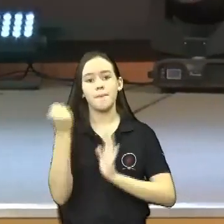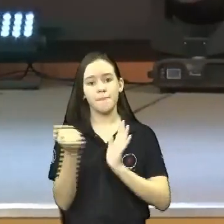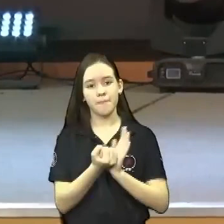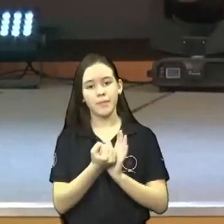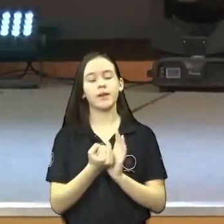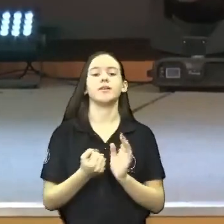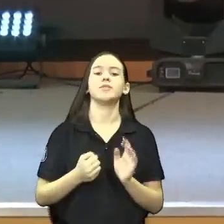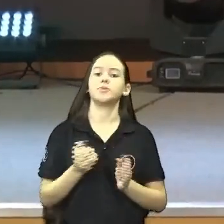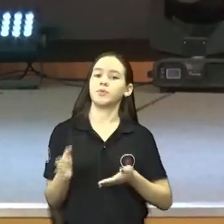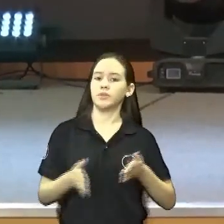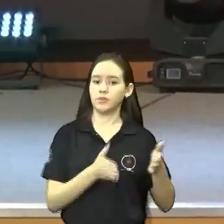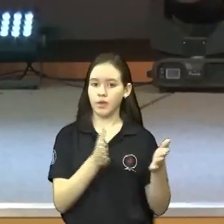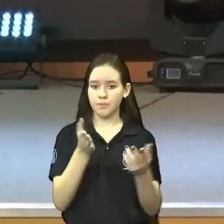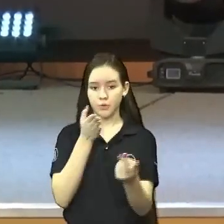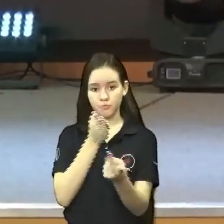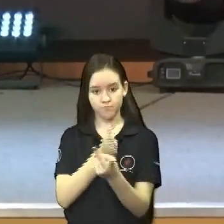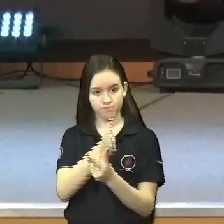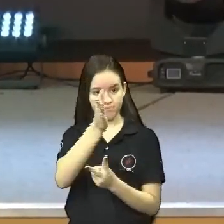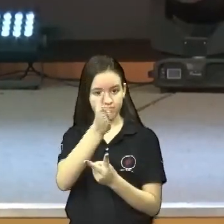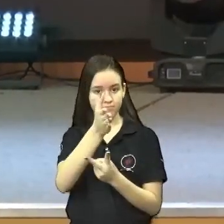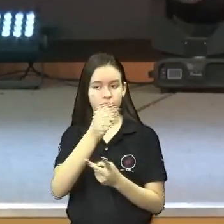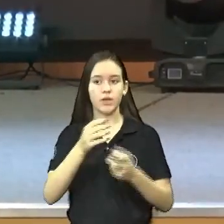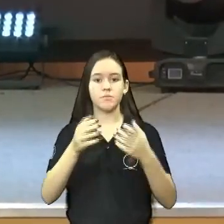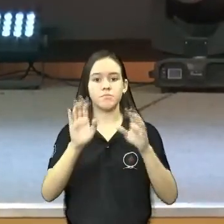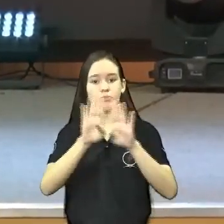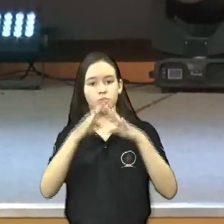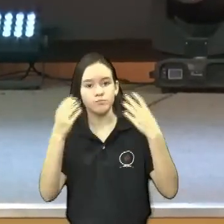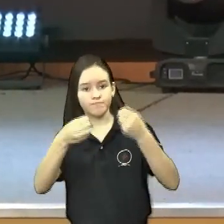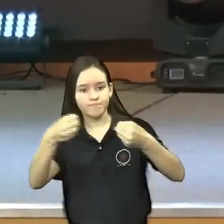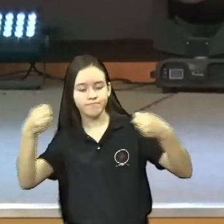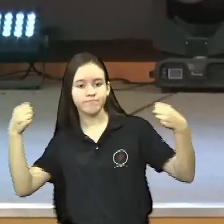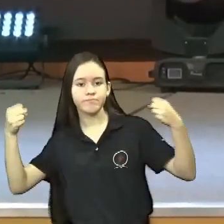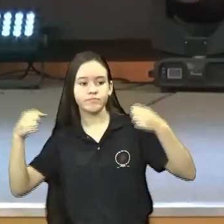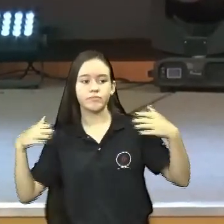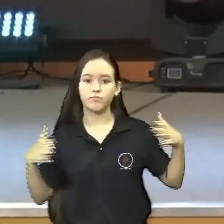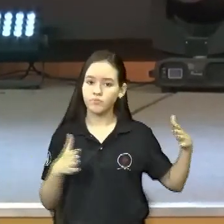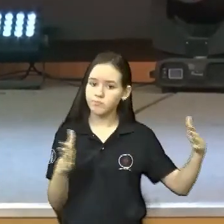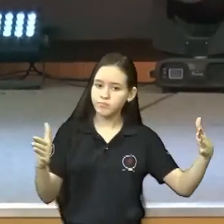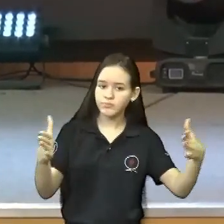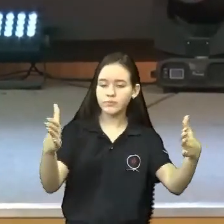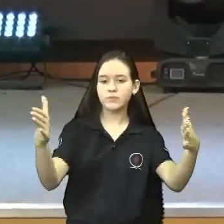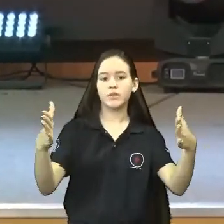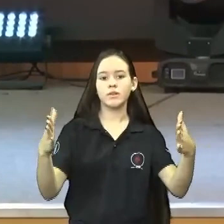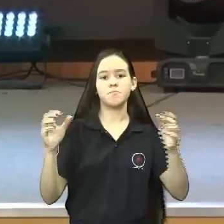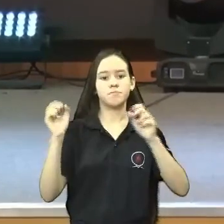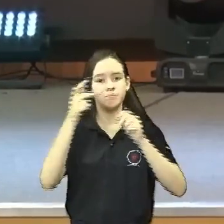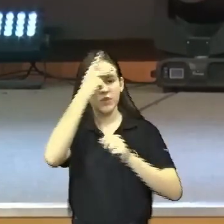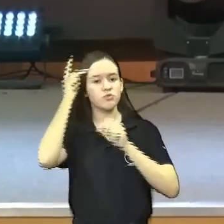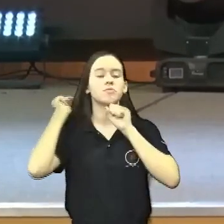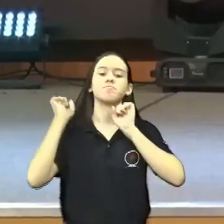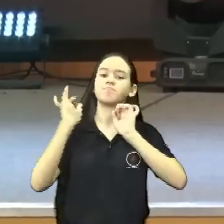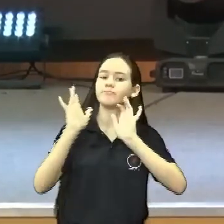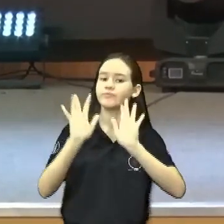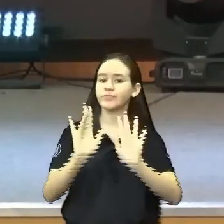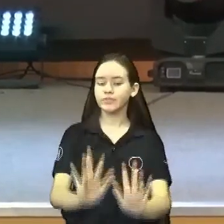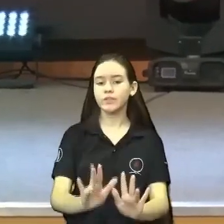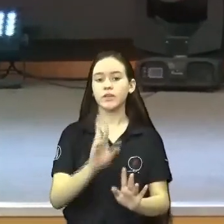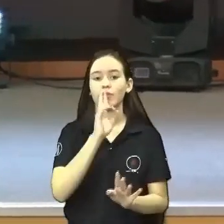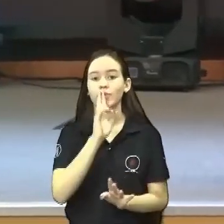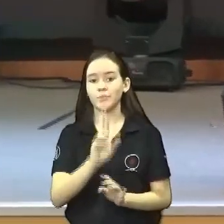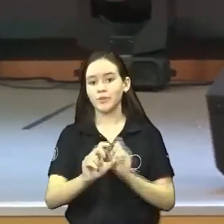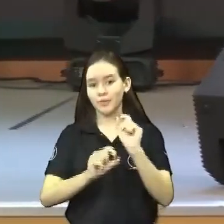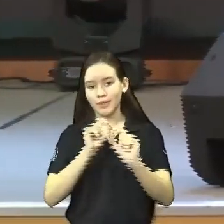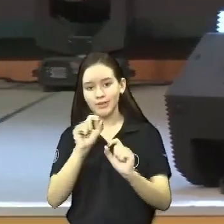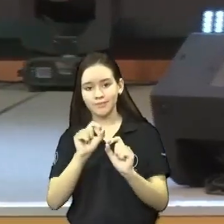caminho porta larga caminho espaçoso muita gente entra e o resultado